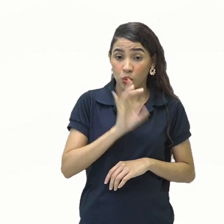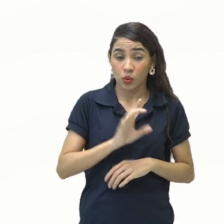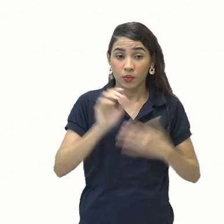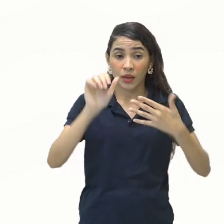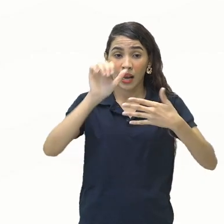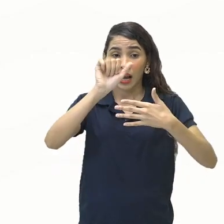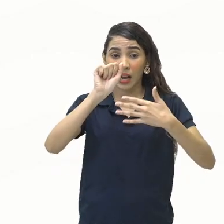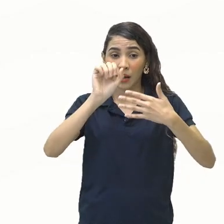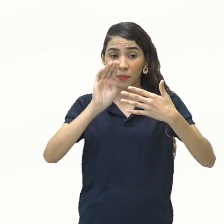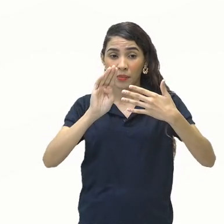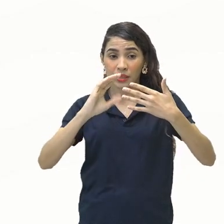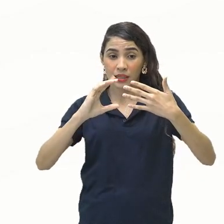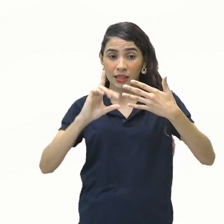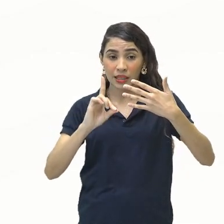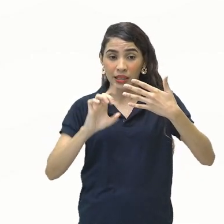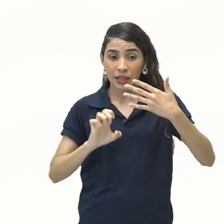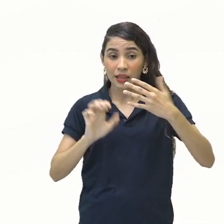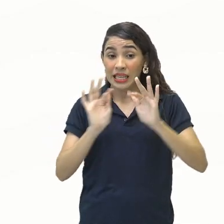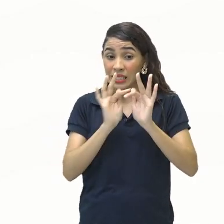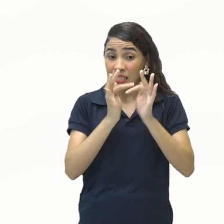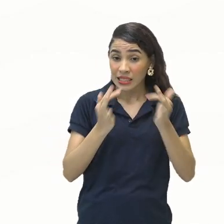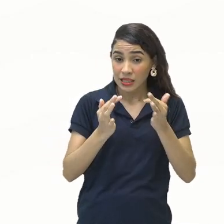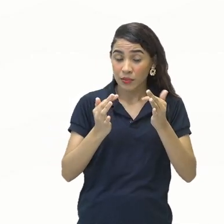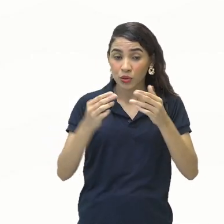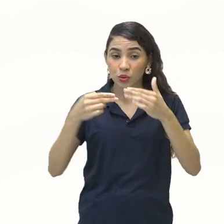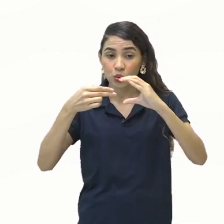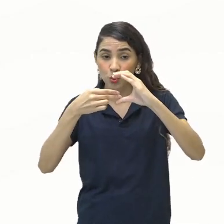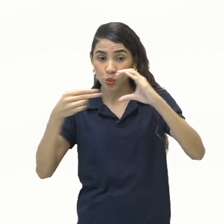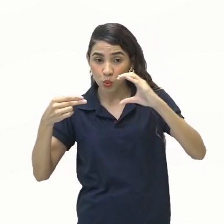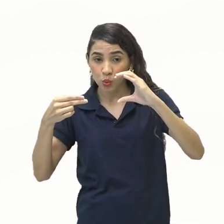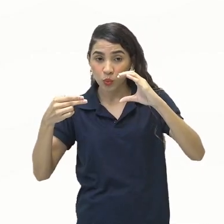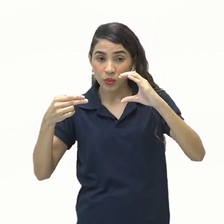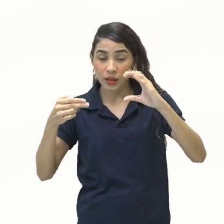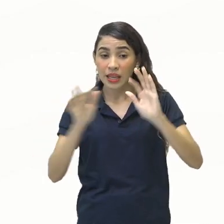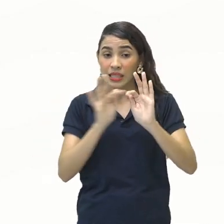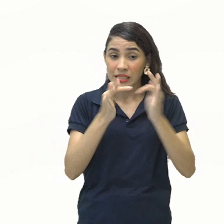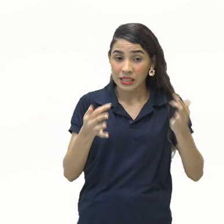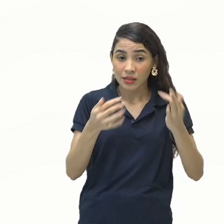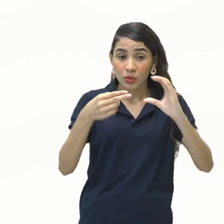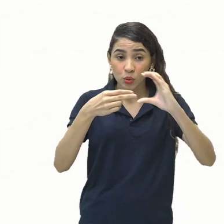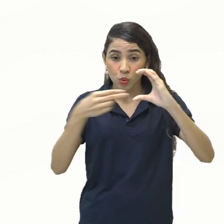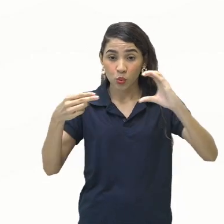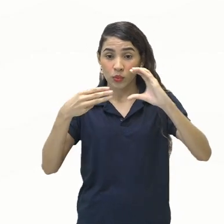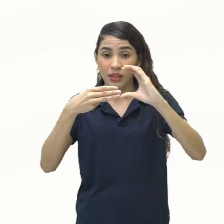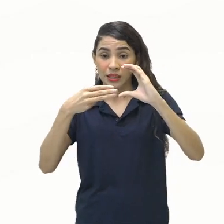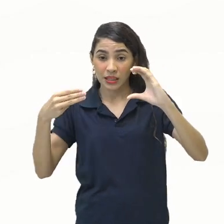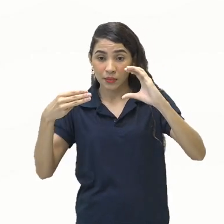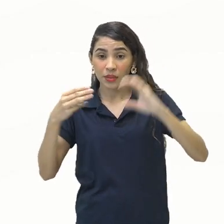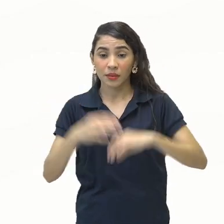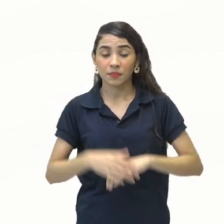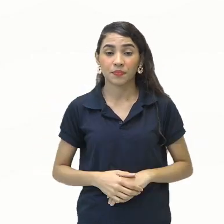aí simples, duplas, simples e triplas, simples, duplas, triplas. Vamos lá